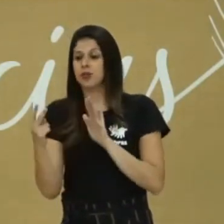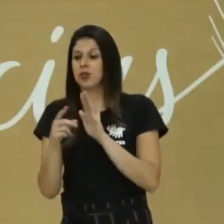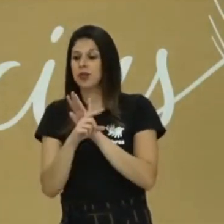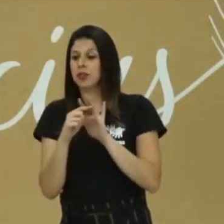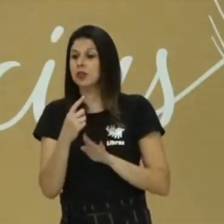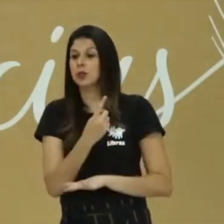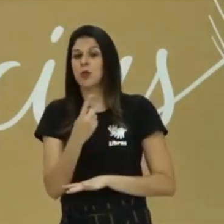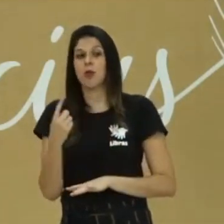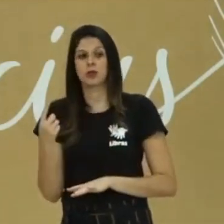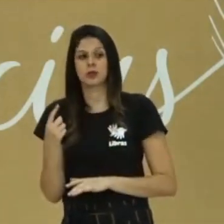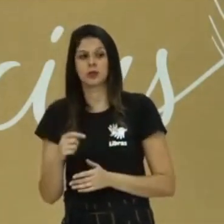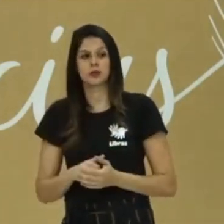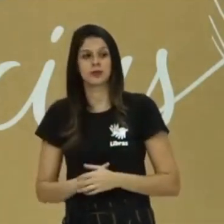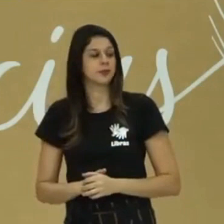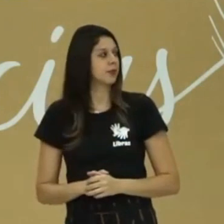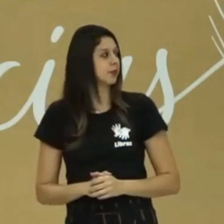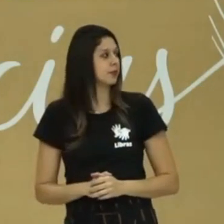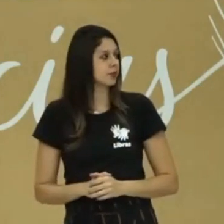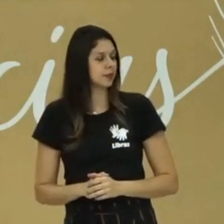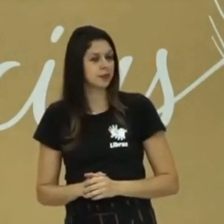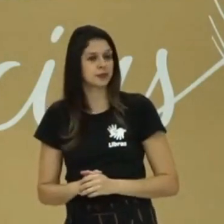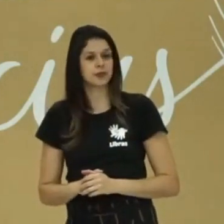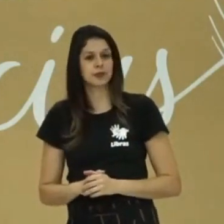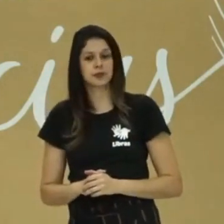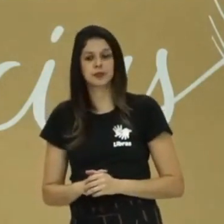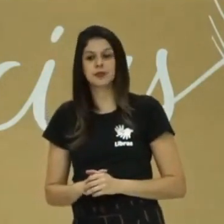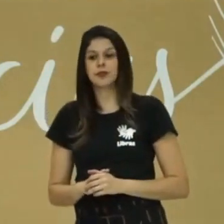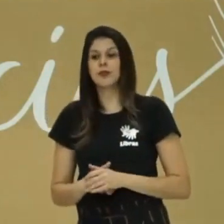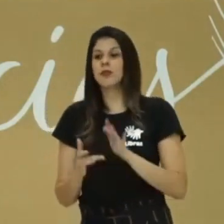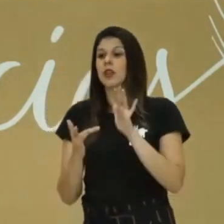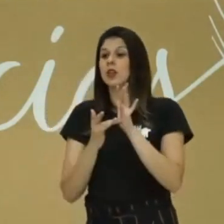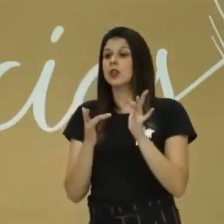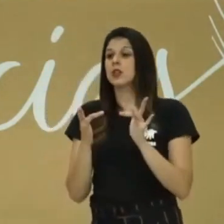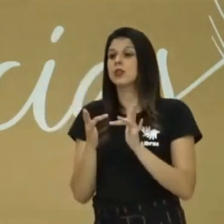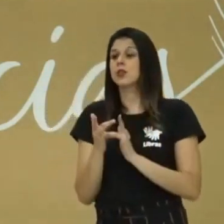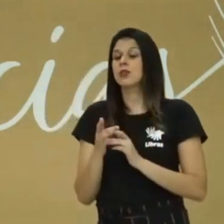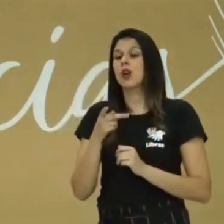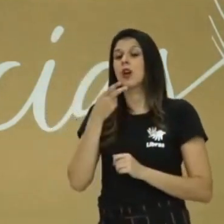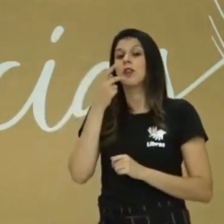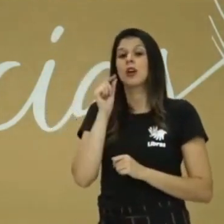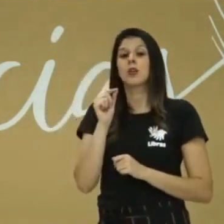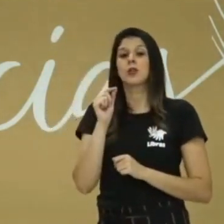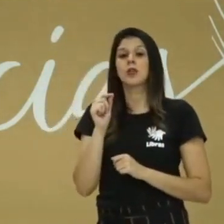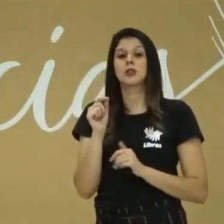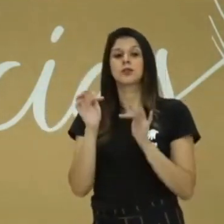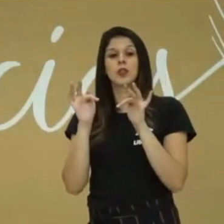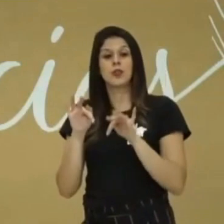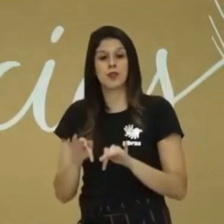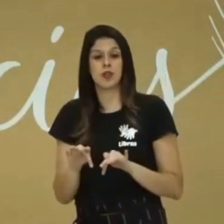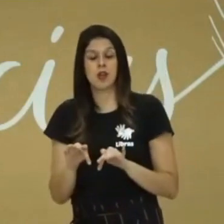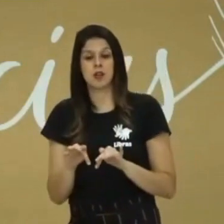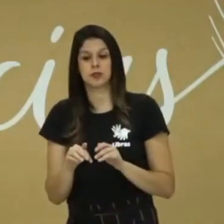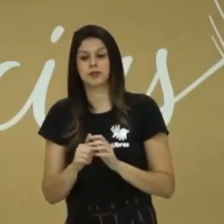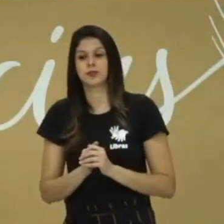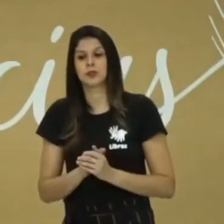11 e quando Jesus no encerramento do livro o livro de Apocalipse ele foi